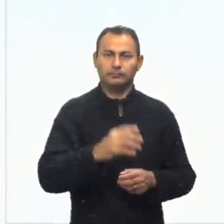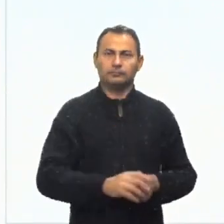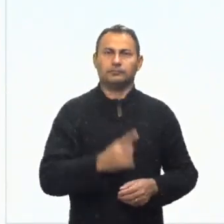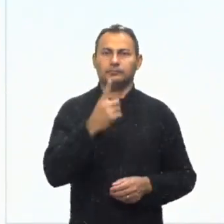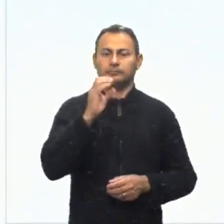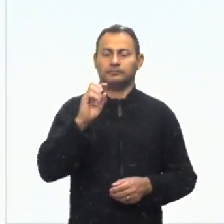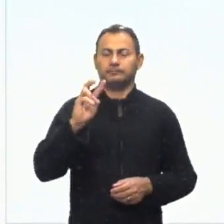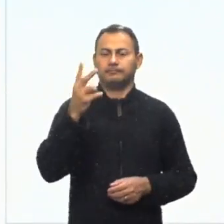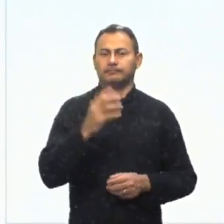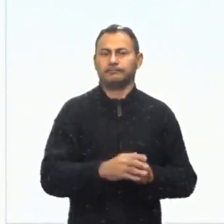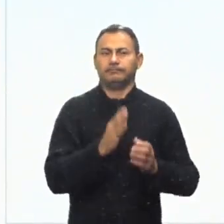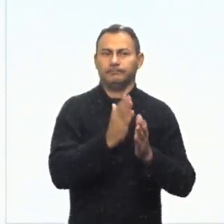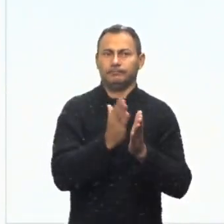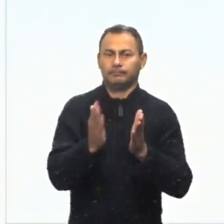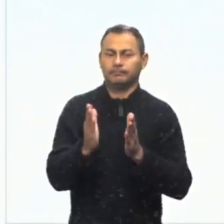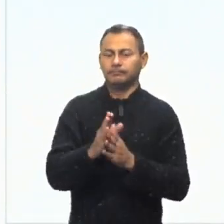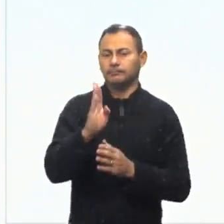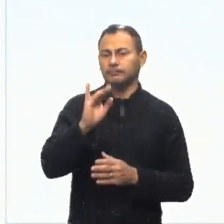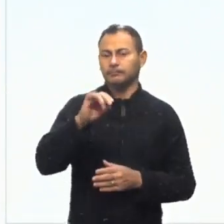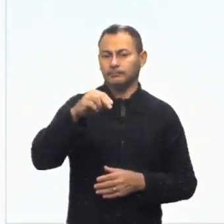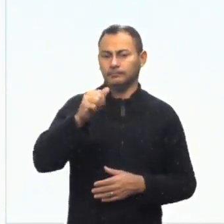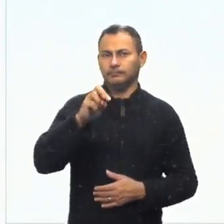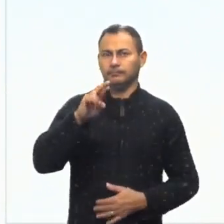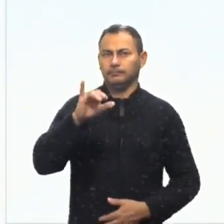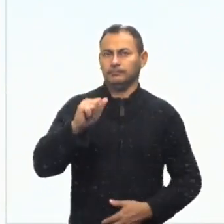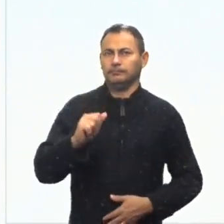Vai definir uma sequência binária.